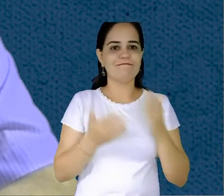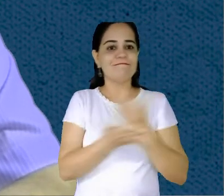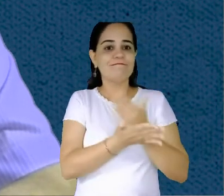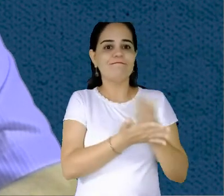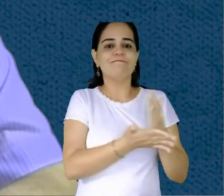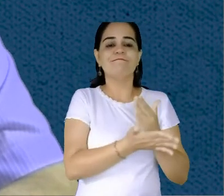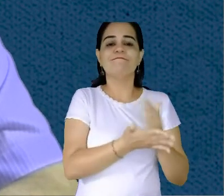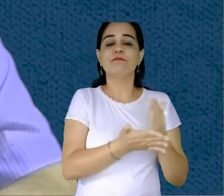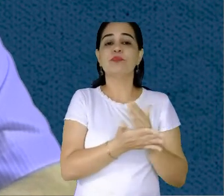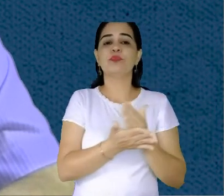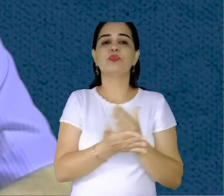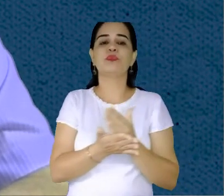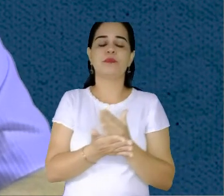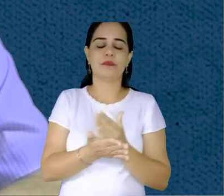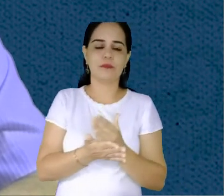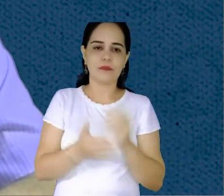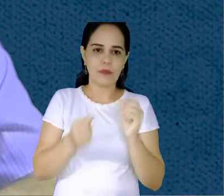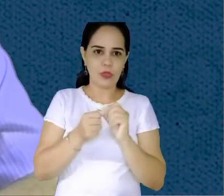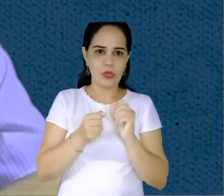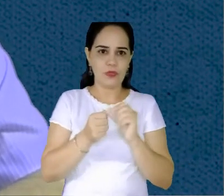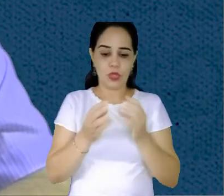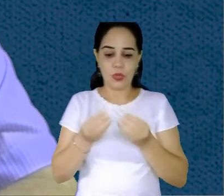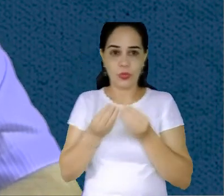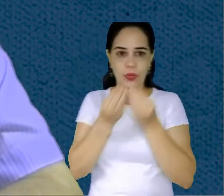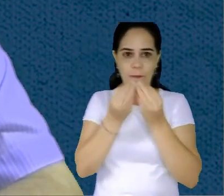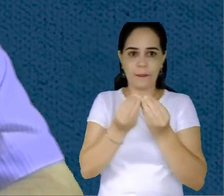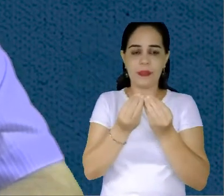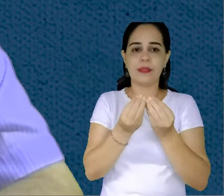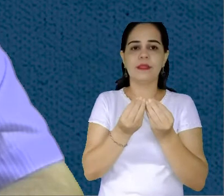Foi realizado o início da missa, seguindo